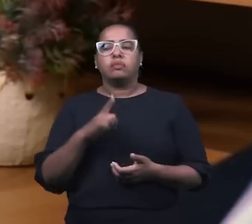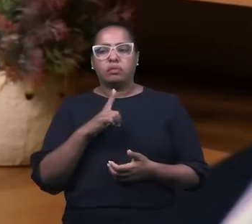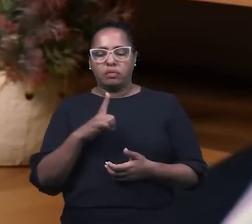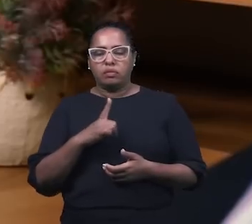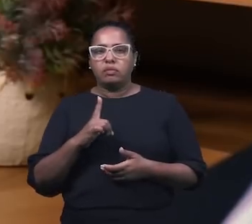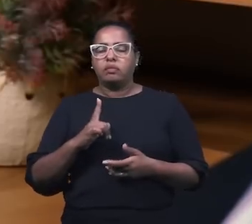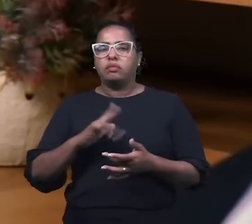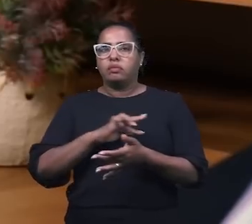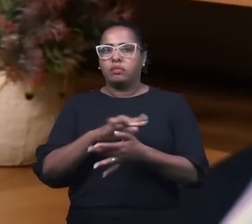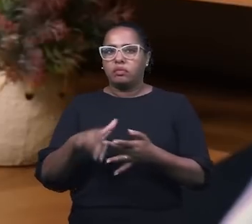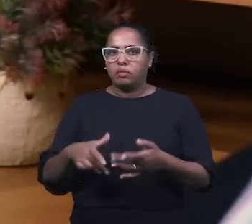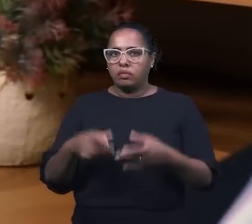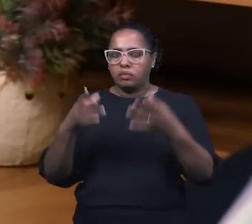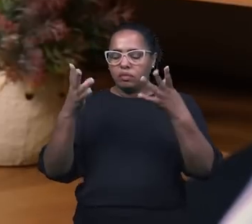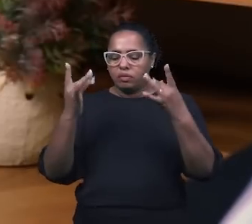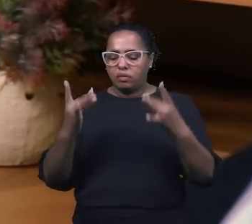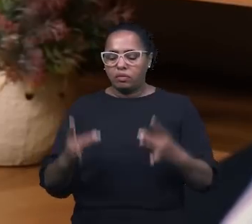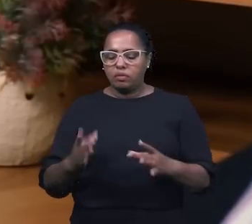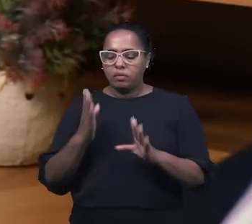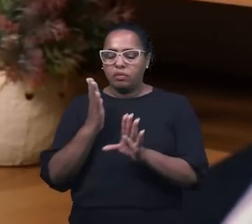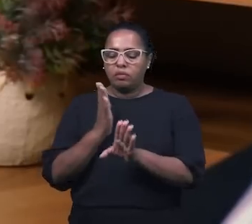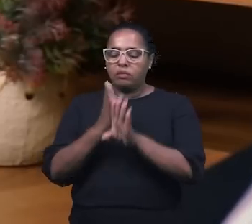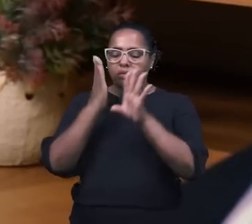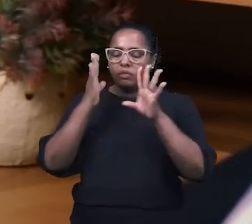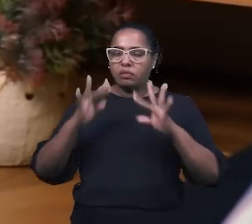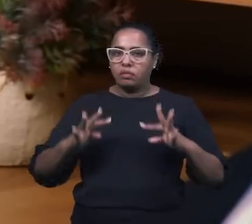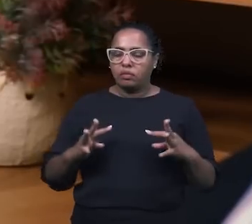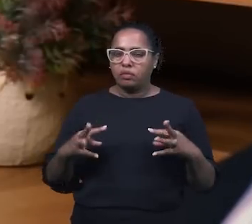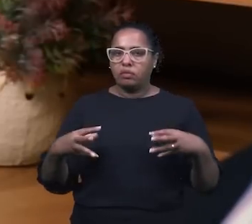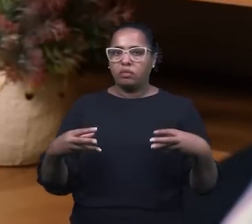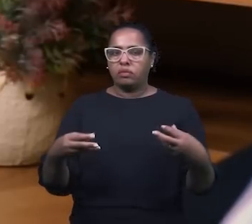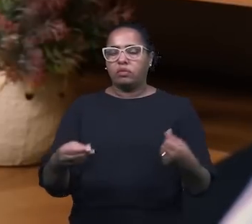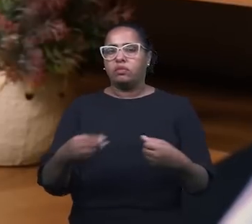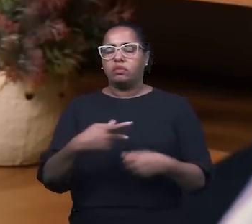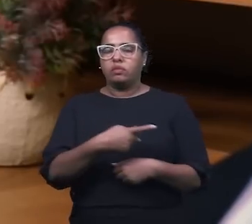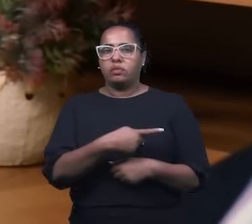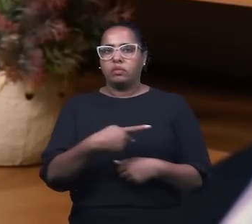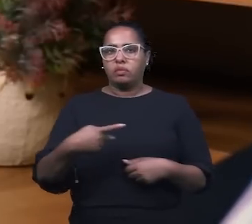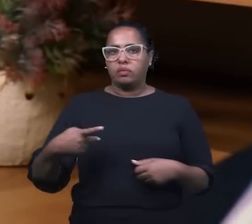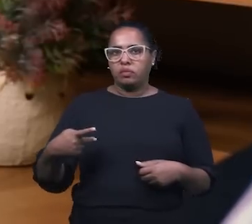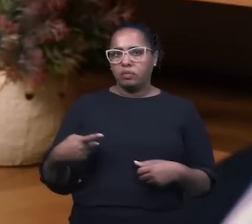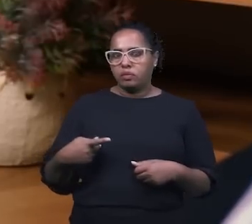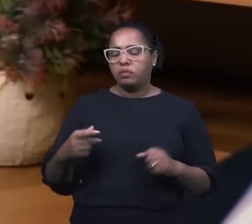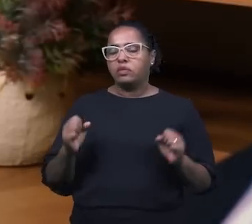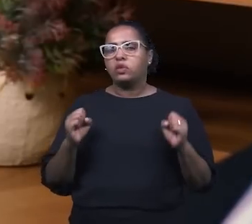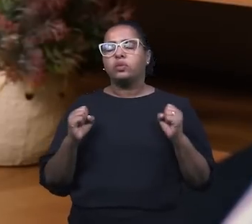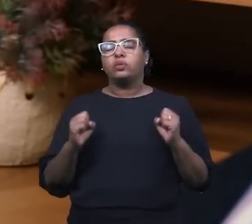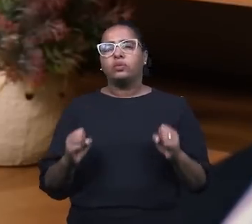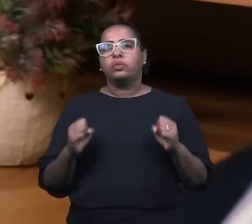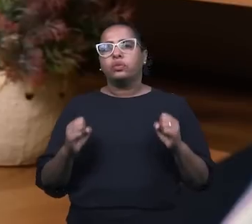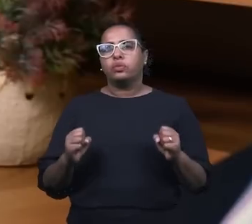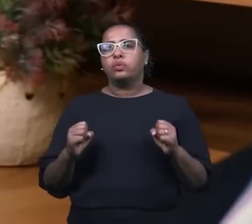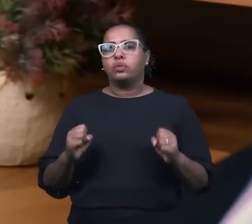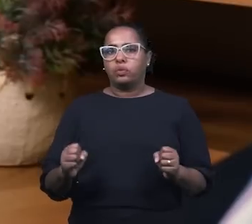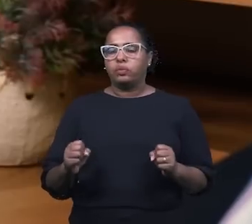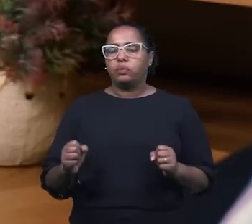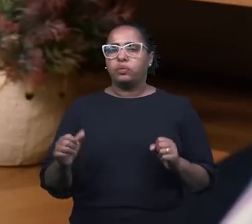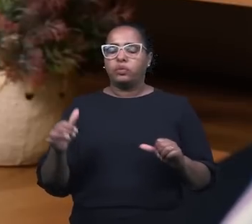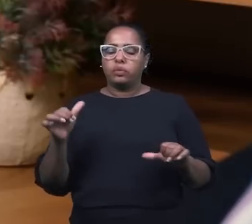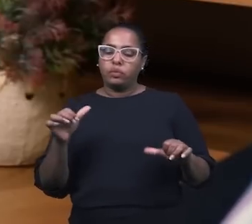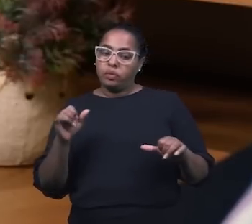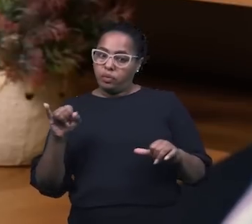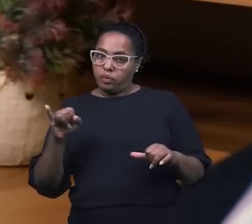muitos relatos. Então, identificando isso, o pastor ele pode, assim, se